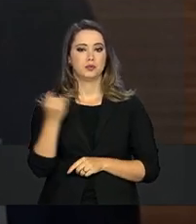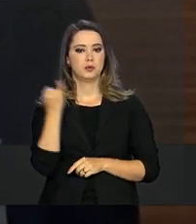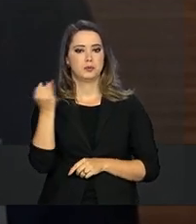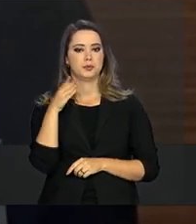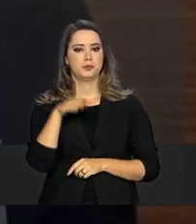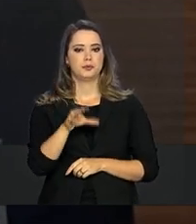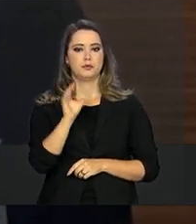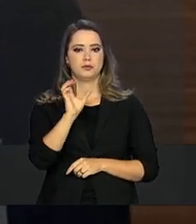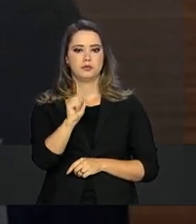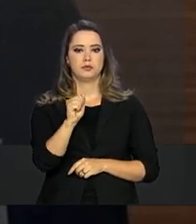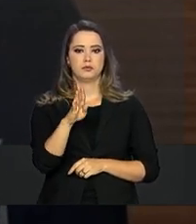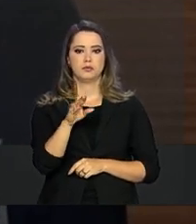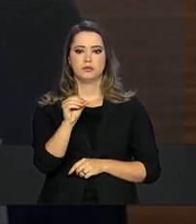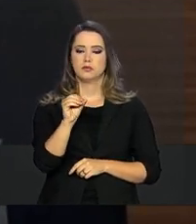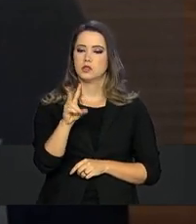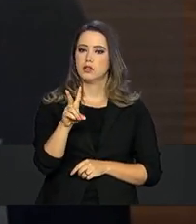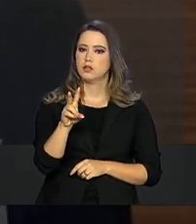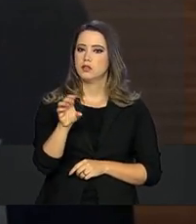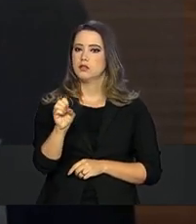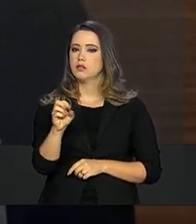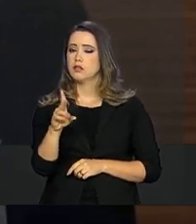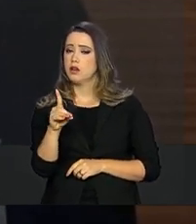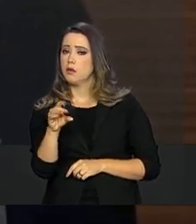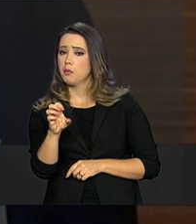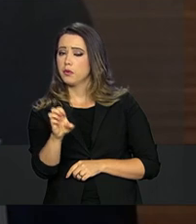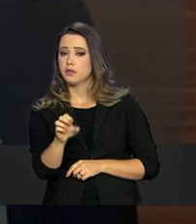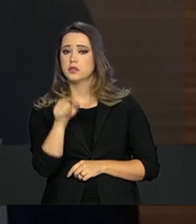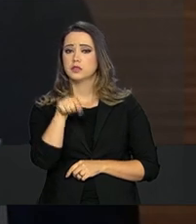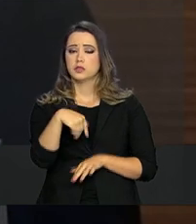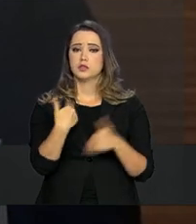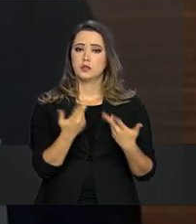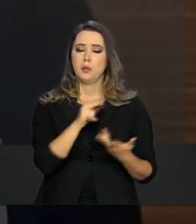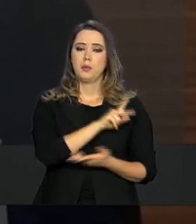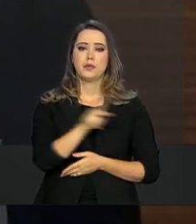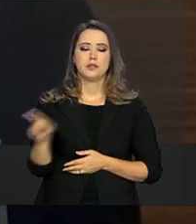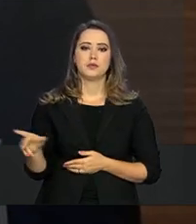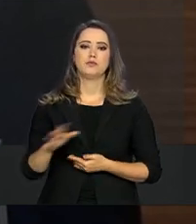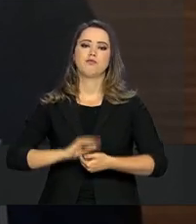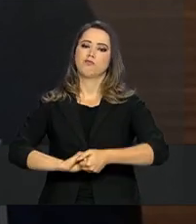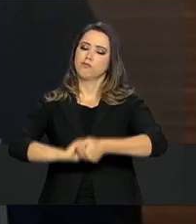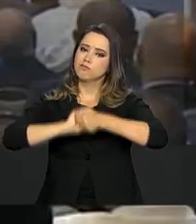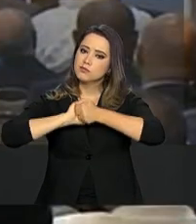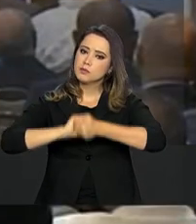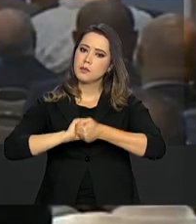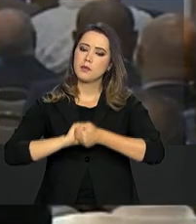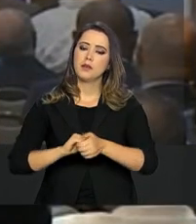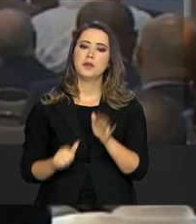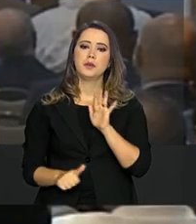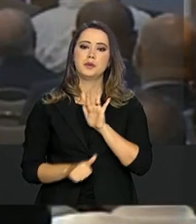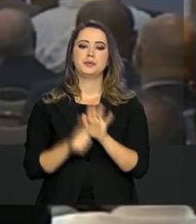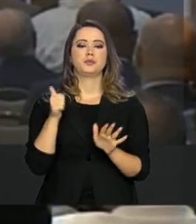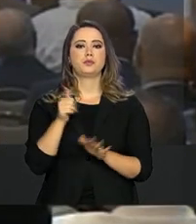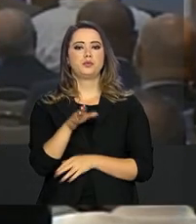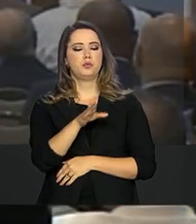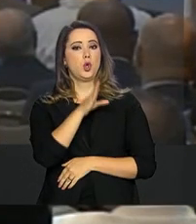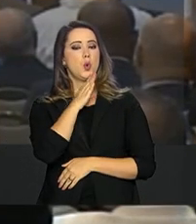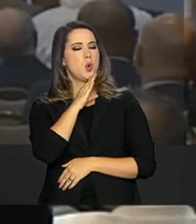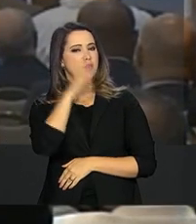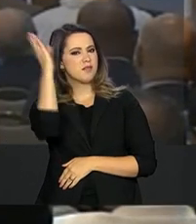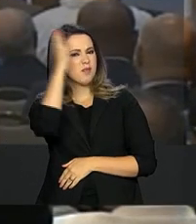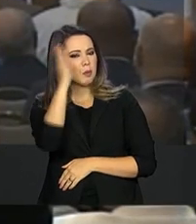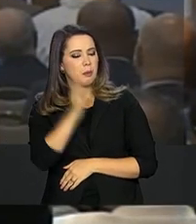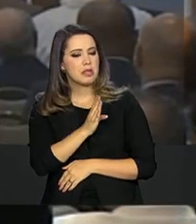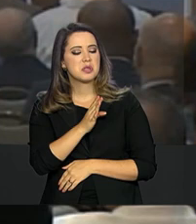verde portanto ao presidente doutor jorge fonseca eu expresso o primeiro lugar o reconhecimento no brasil